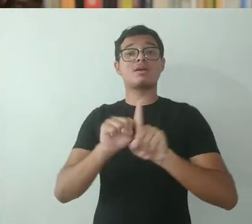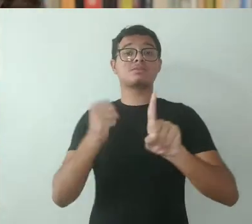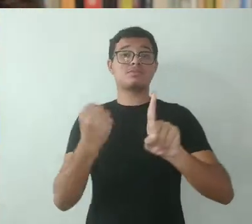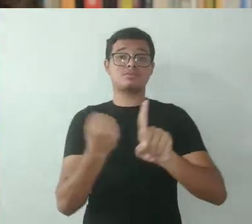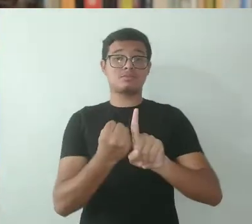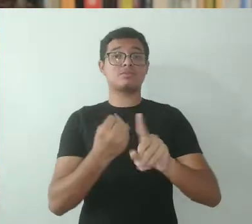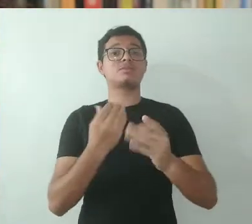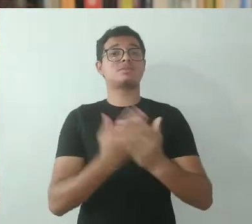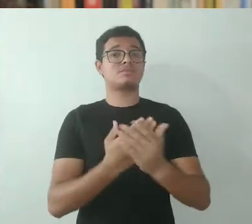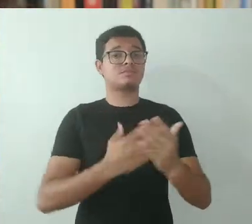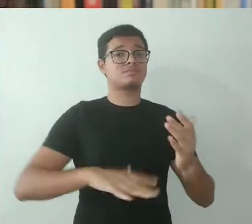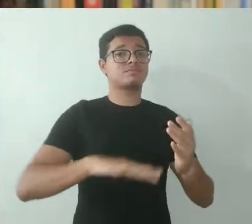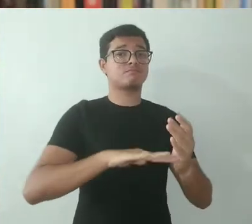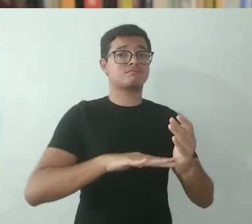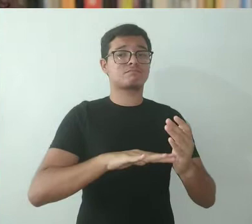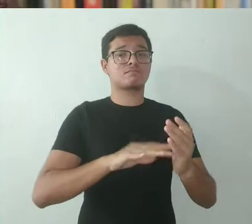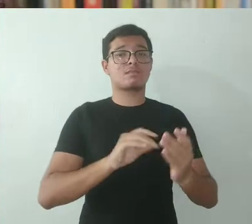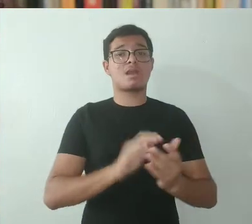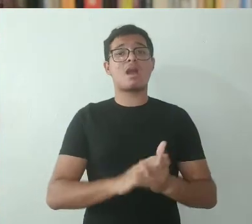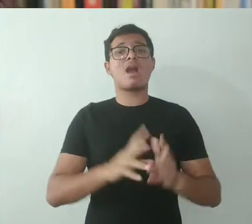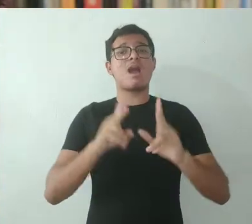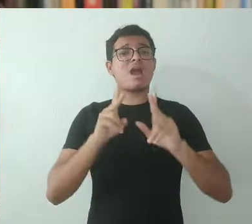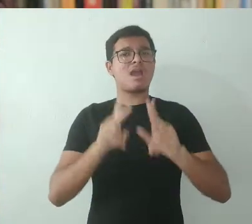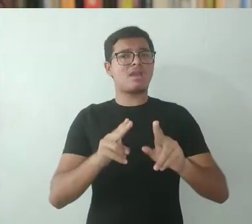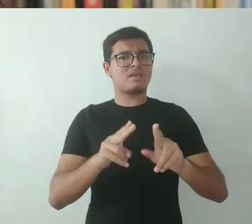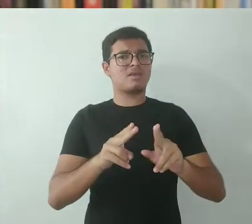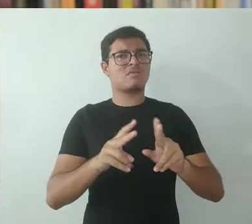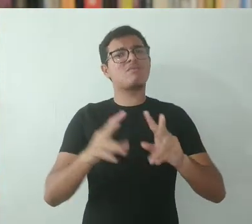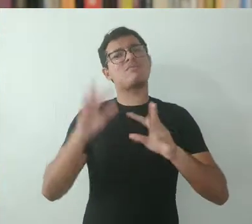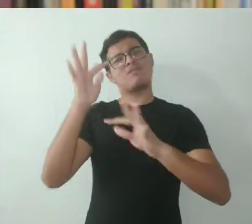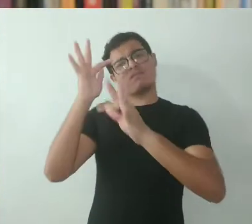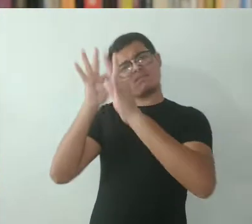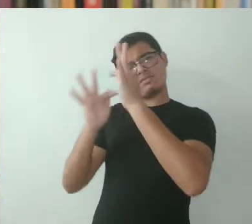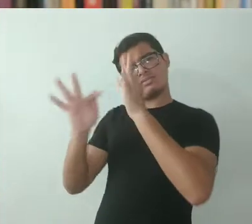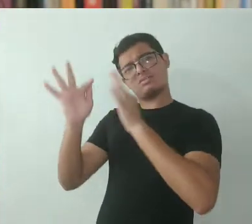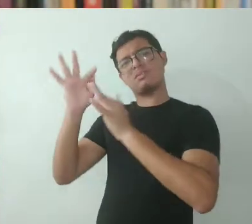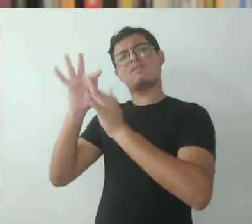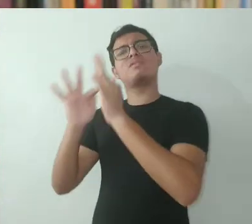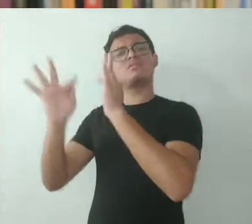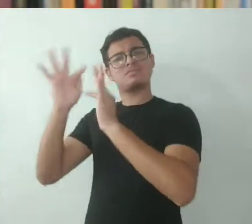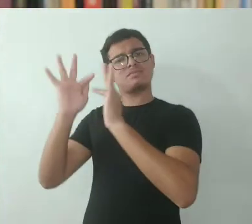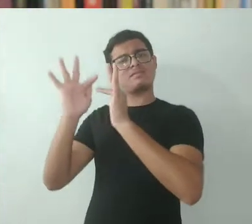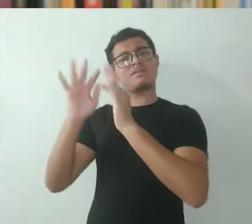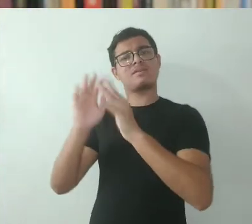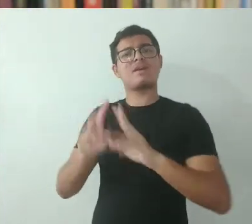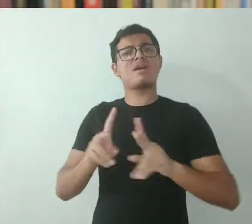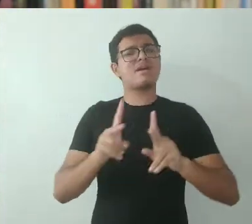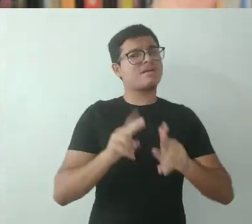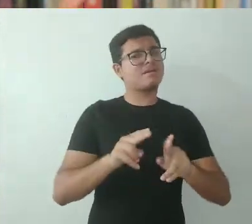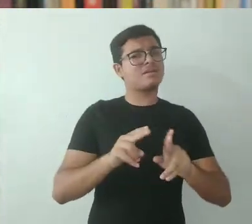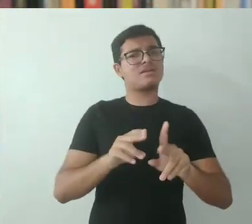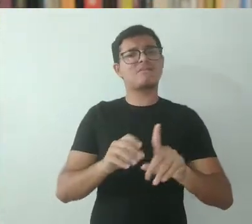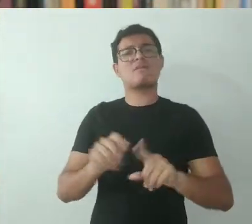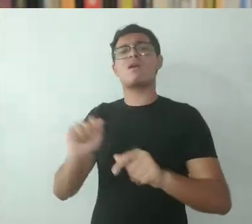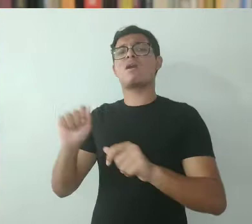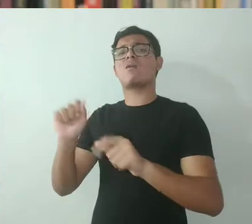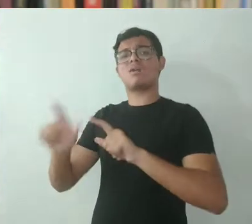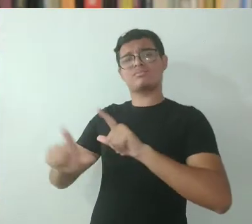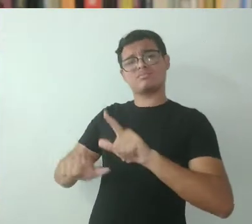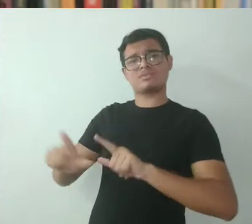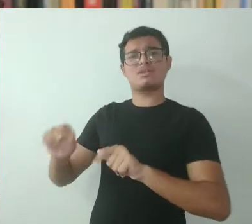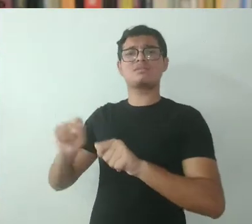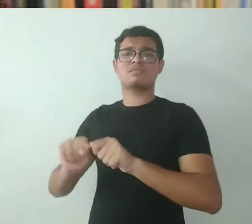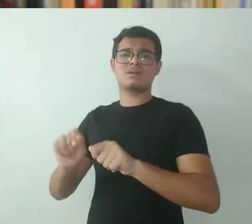sociologia. A sociologia é igual à filosofia? Não. Ela é igual ao serviço social? Não. O que é